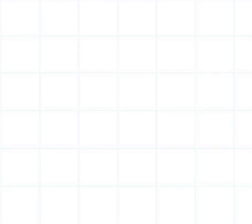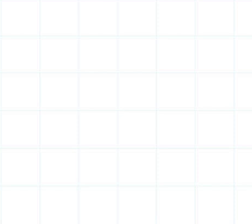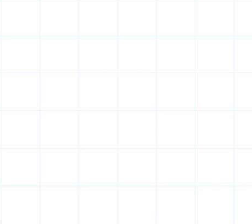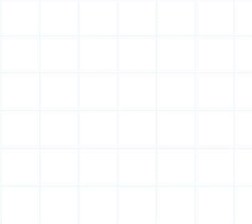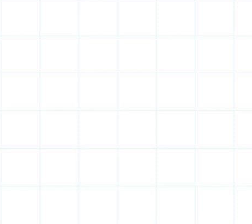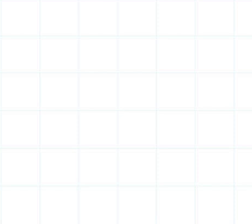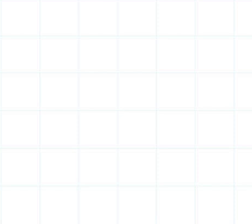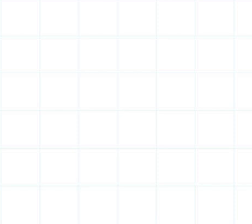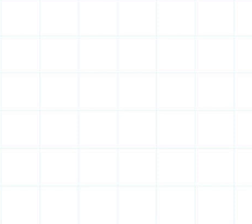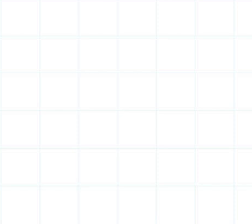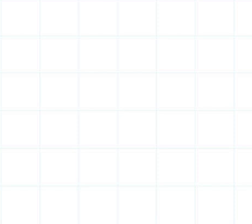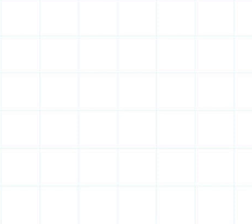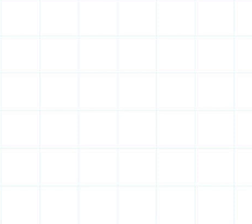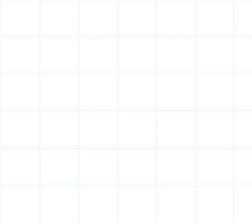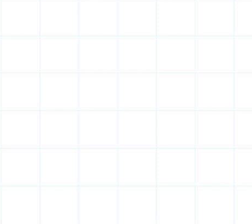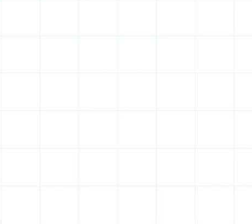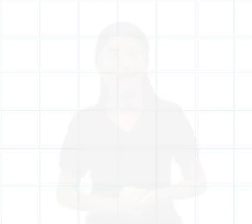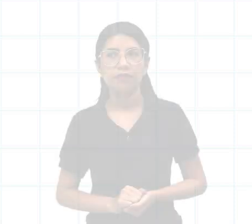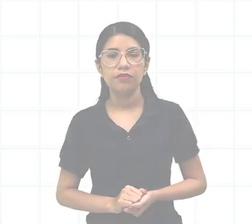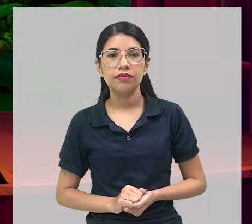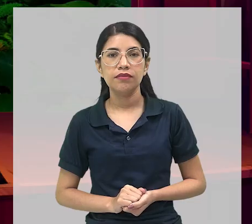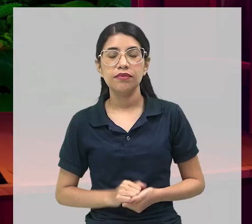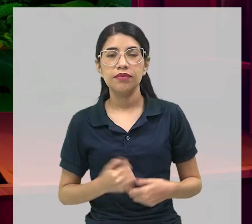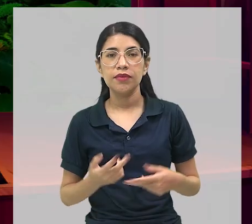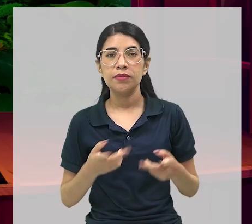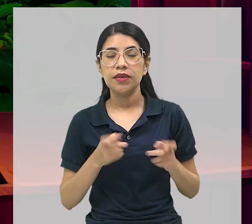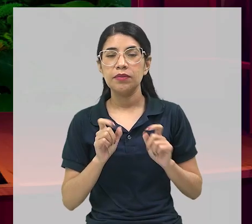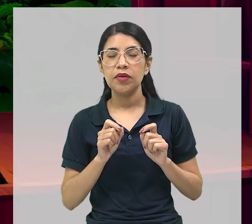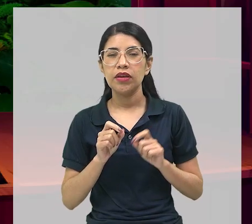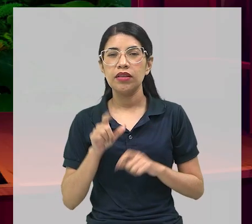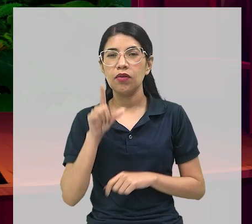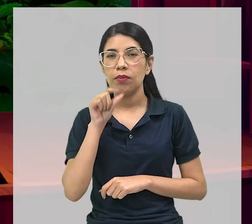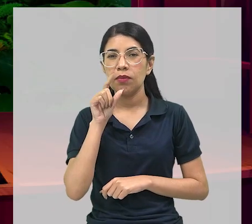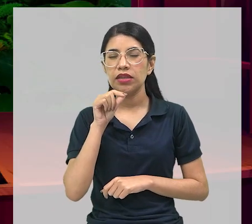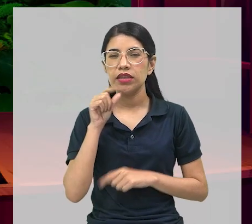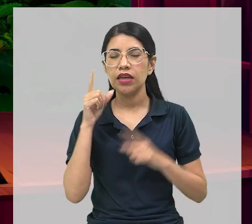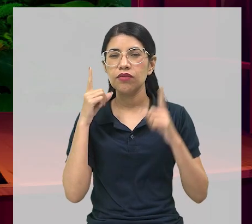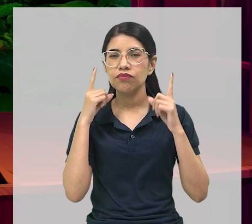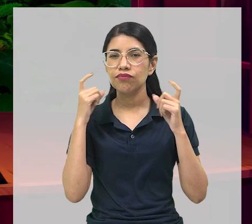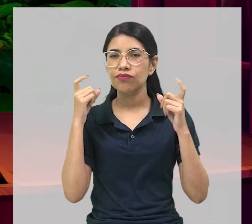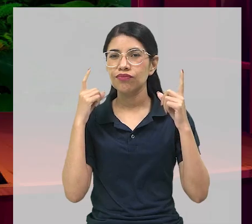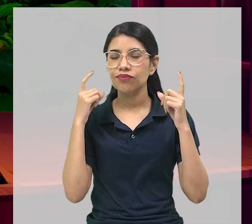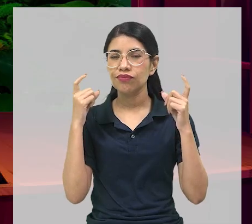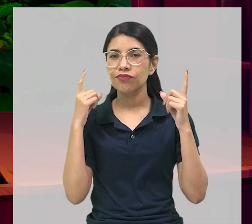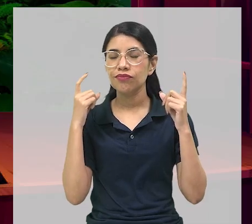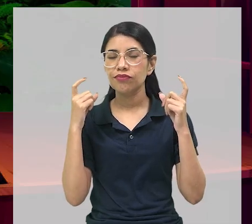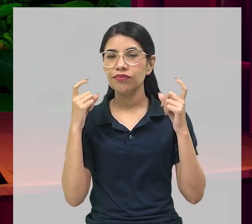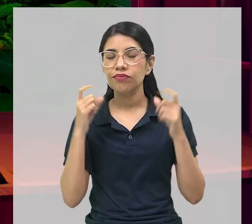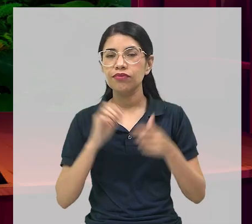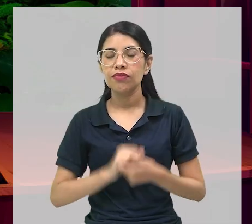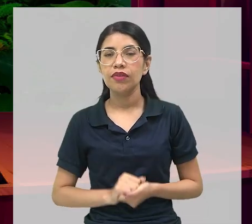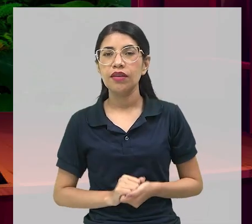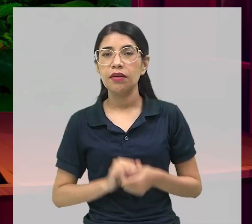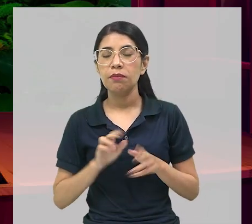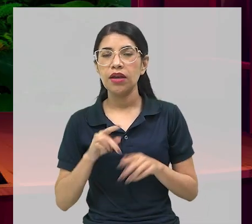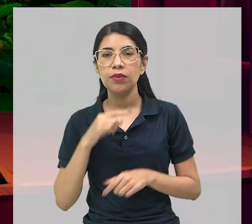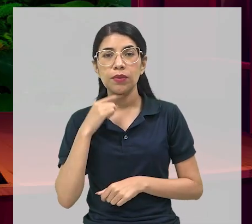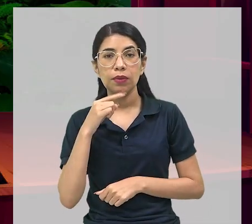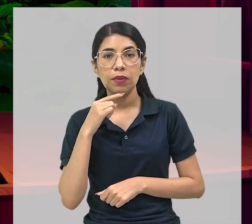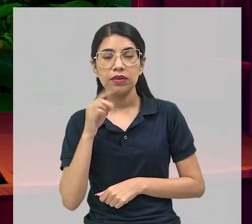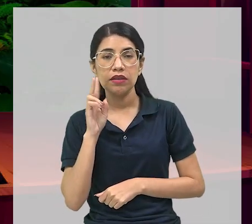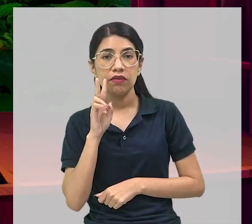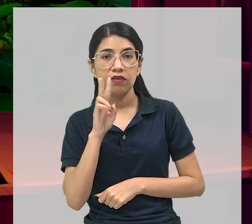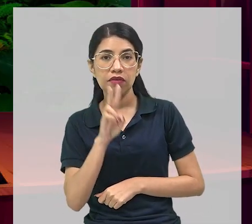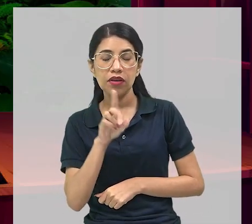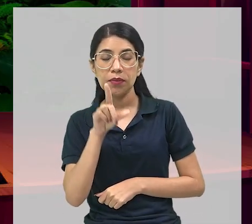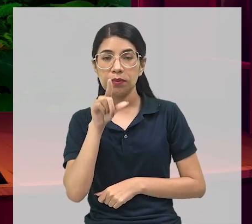A gente percebeu que está algum passarinho cantando, né? Vocês não perceberam? Olha só, a gente não está vendo o